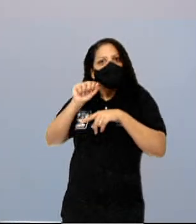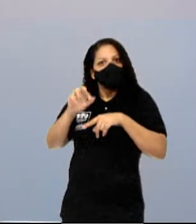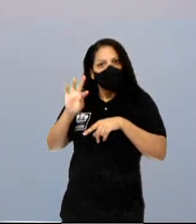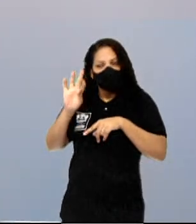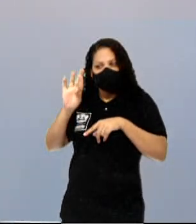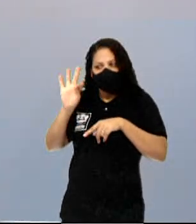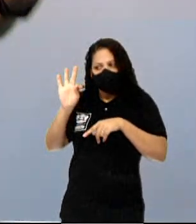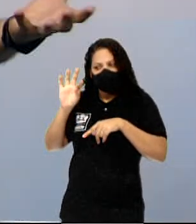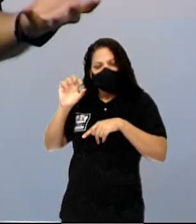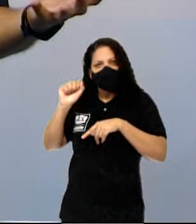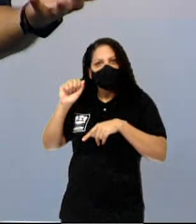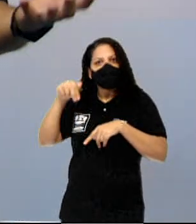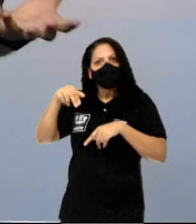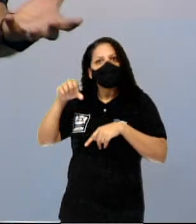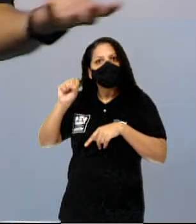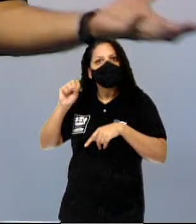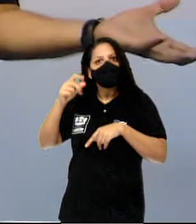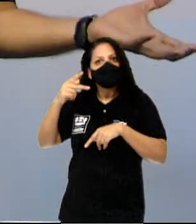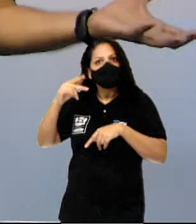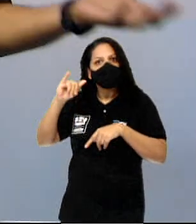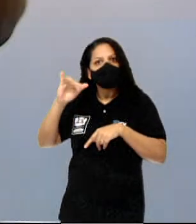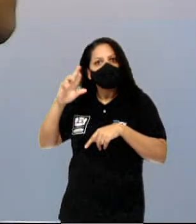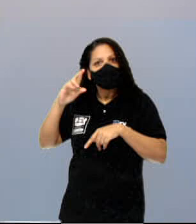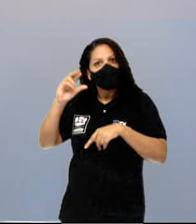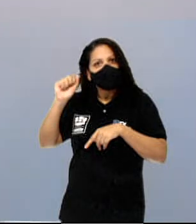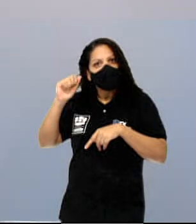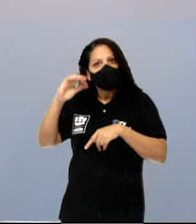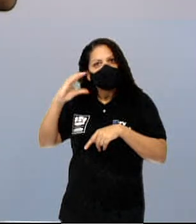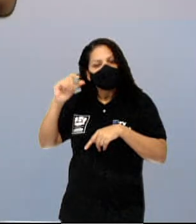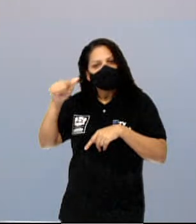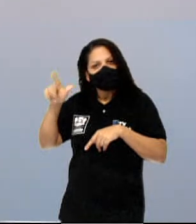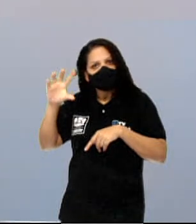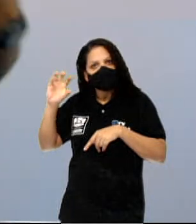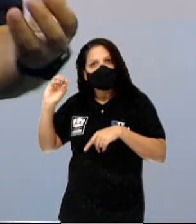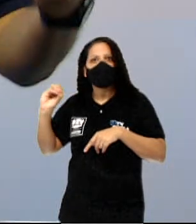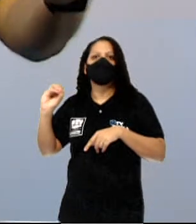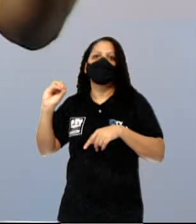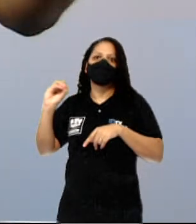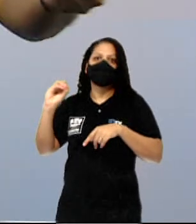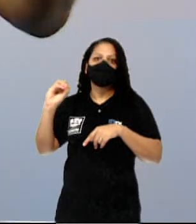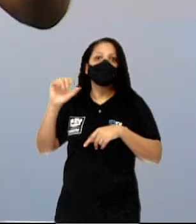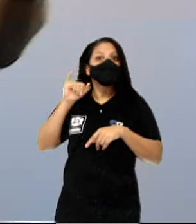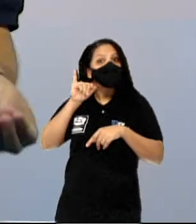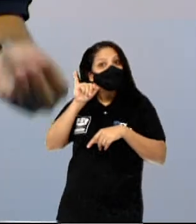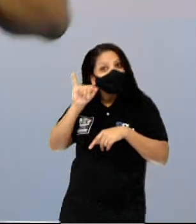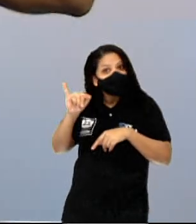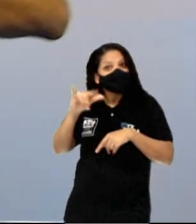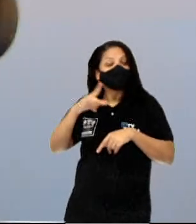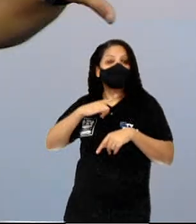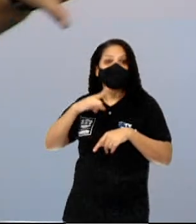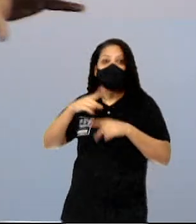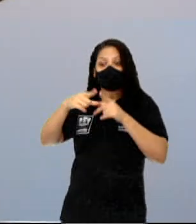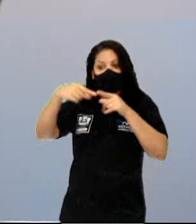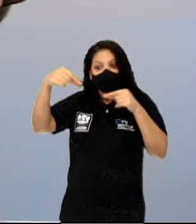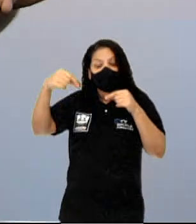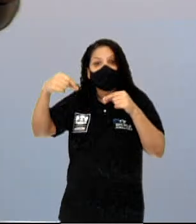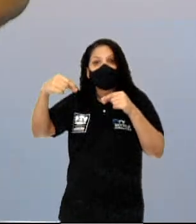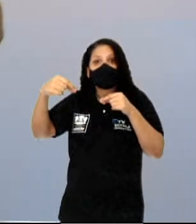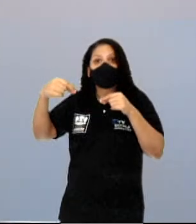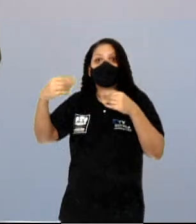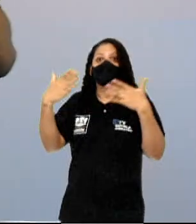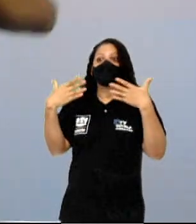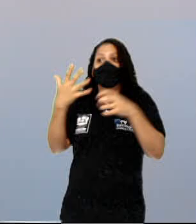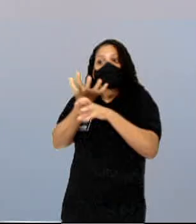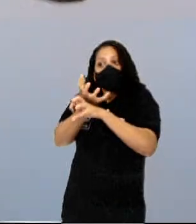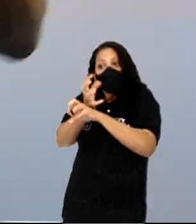planta. Então imagina no período da seca, o que é que acontece? Se eu tenho folha, eu vou perder água, e eu não posso fazer isso.